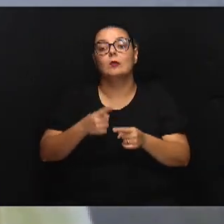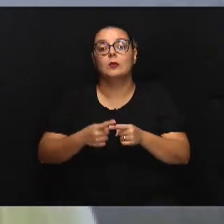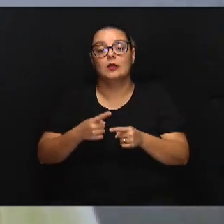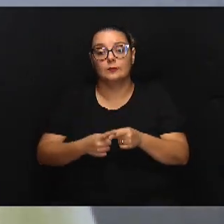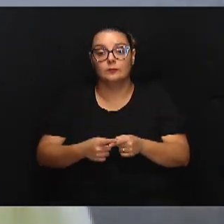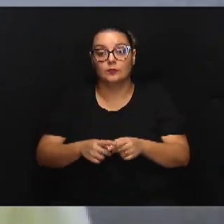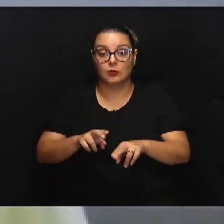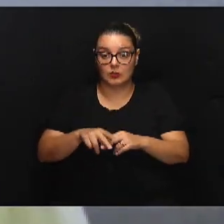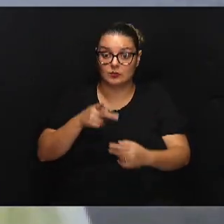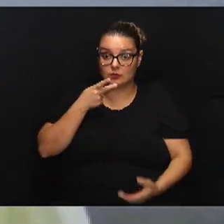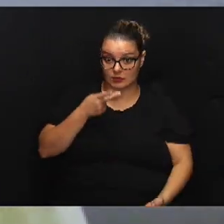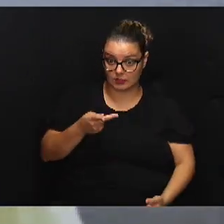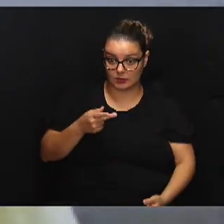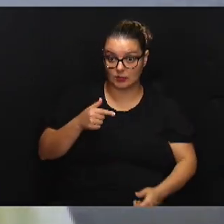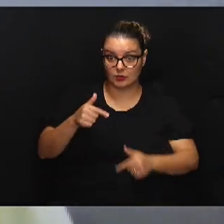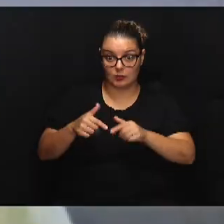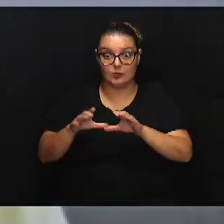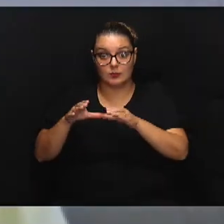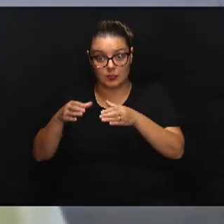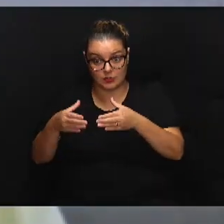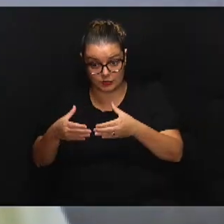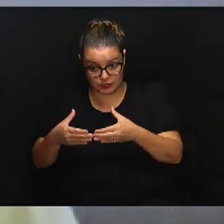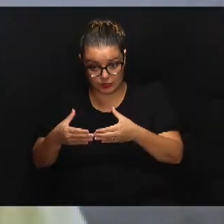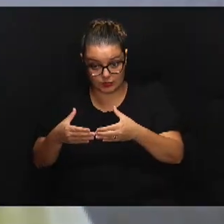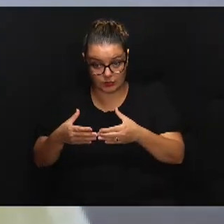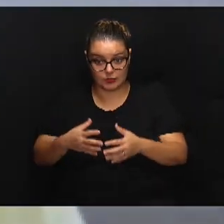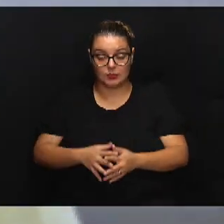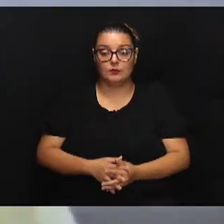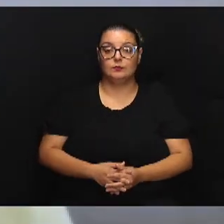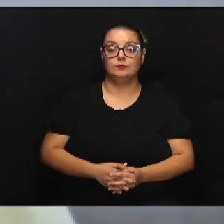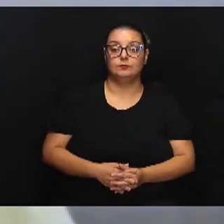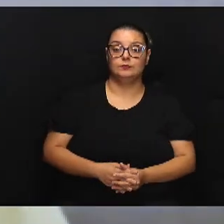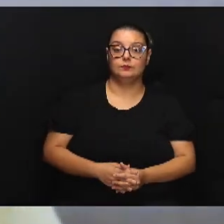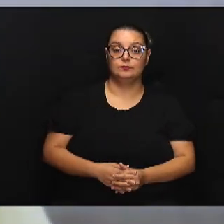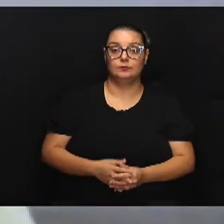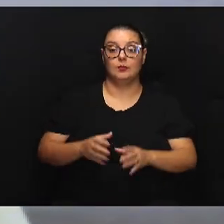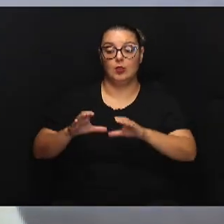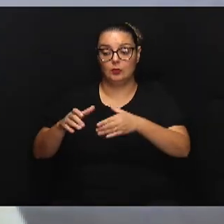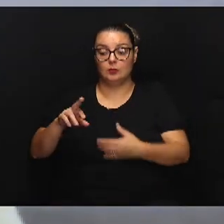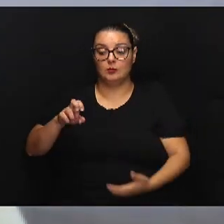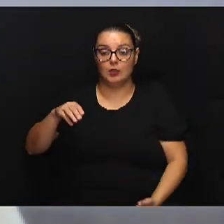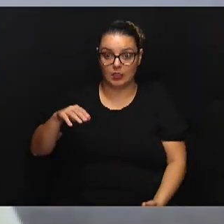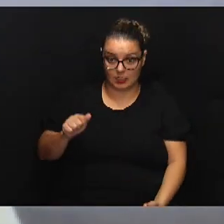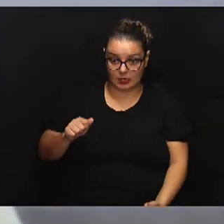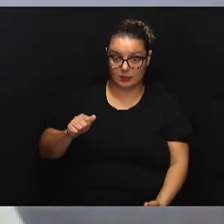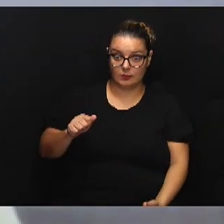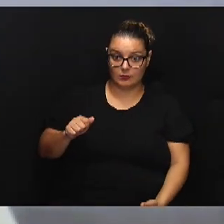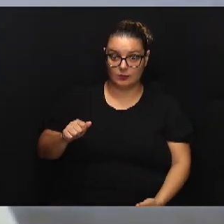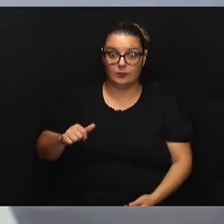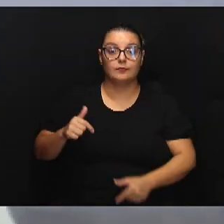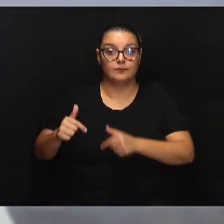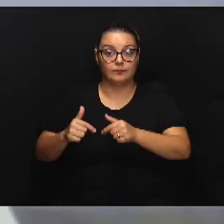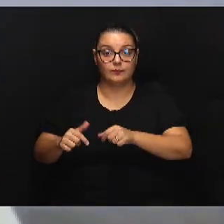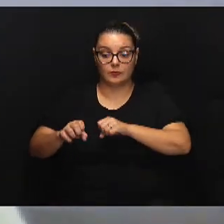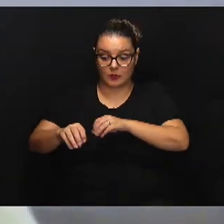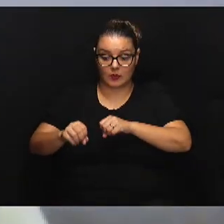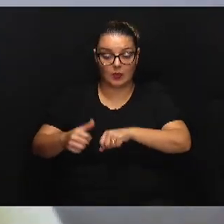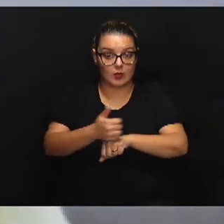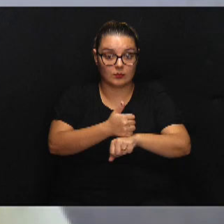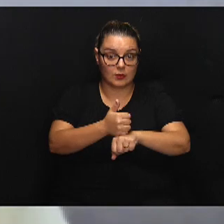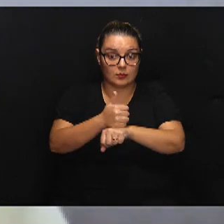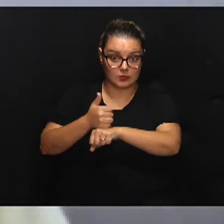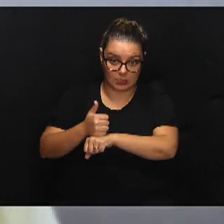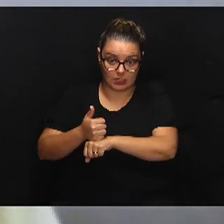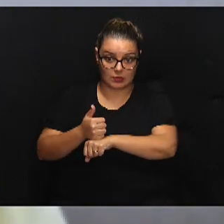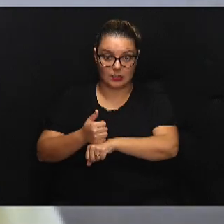que eu falo, eu trabalho num grupo onde o Grupo Rema, ele trabalha na formação de profissionais.